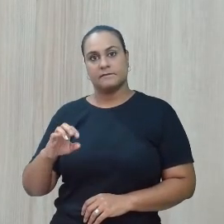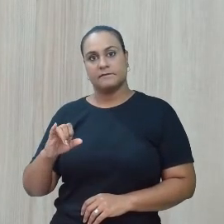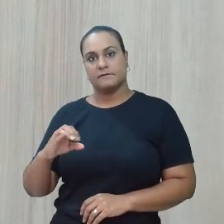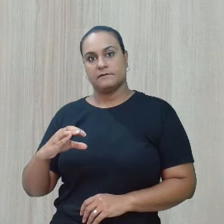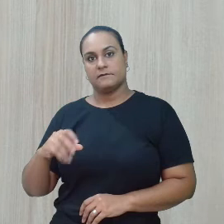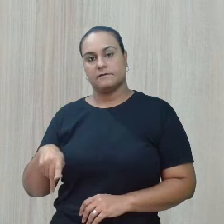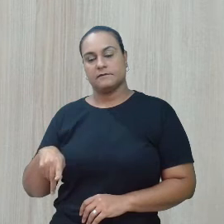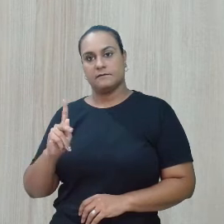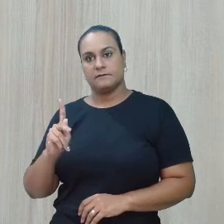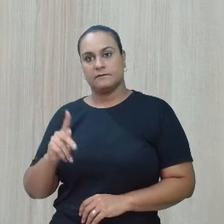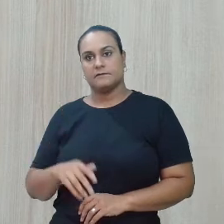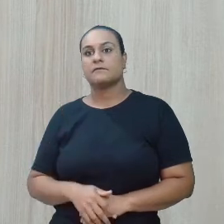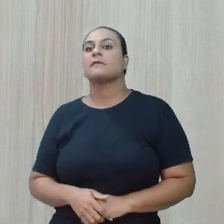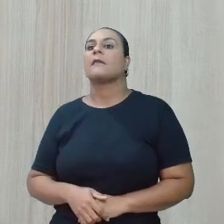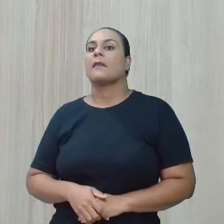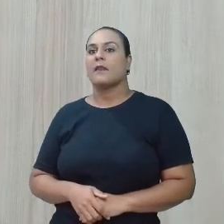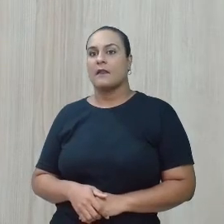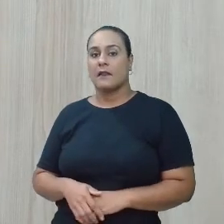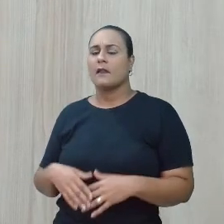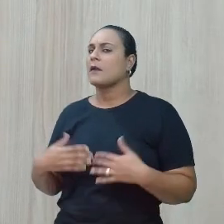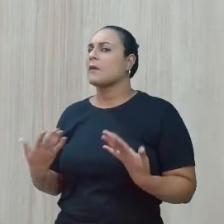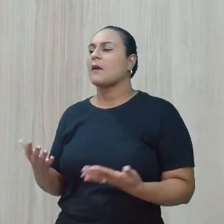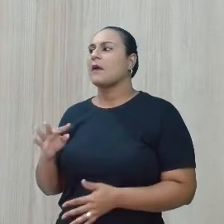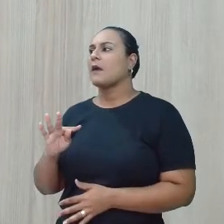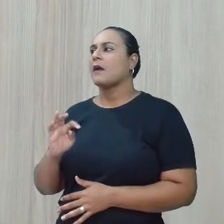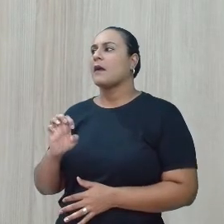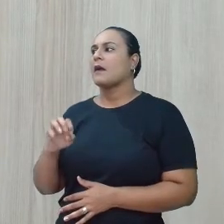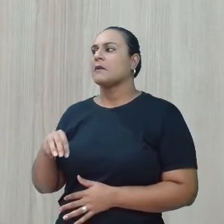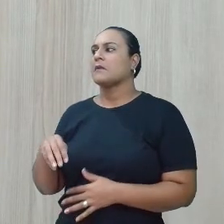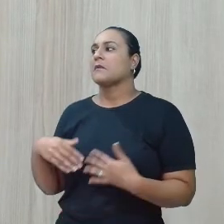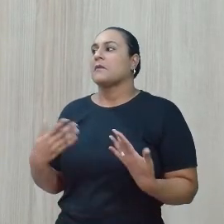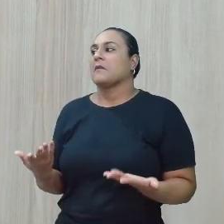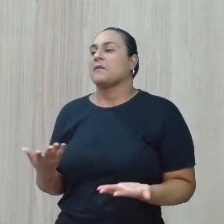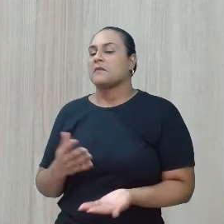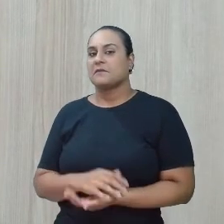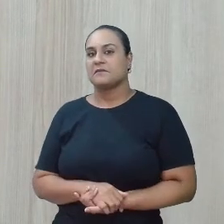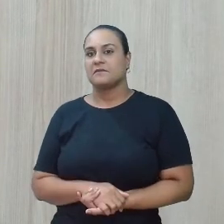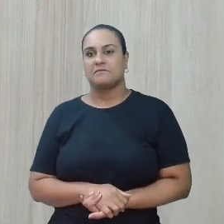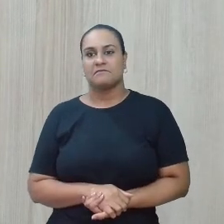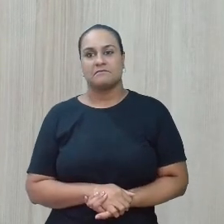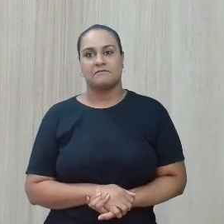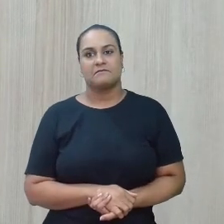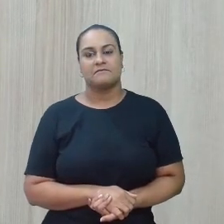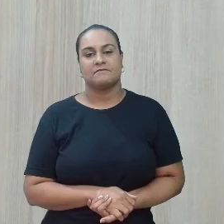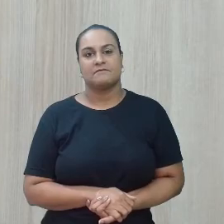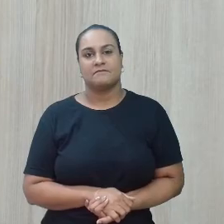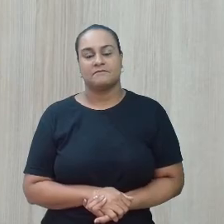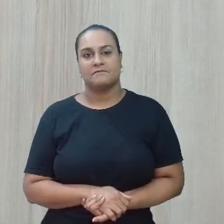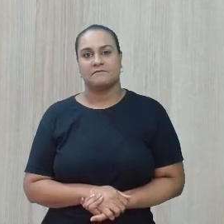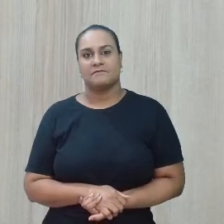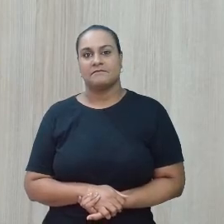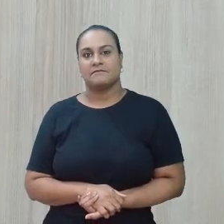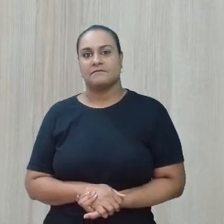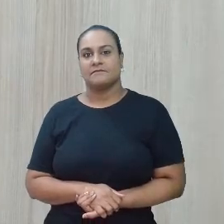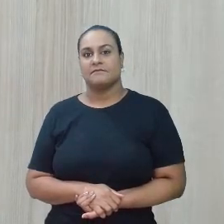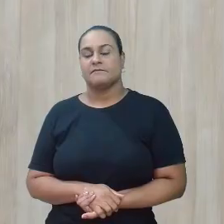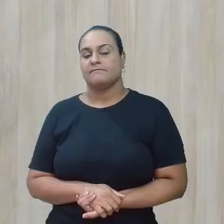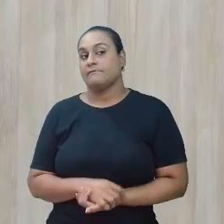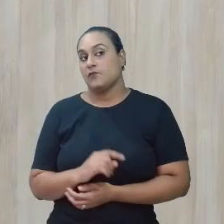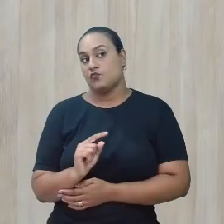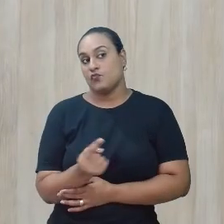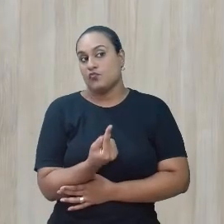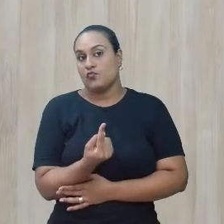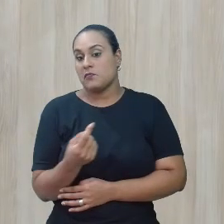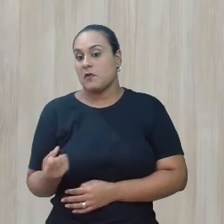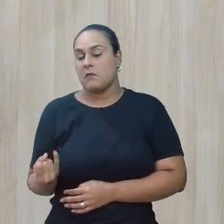no tem. Que é em qual ele- tem? Não tem? Ele falou. E aí? No plural ou no